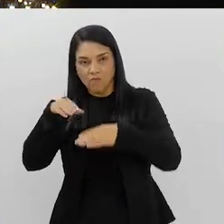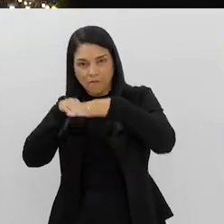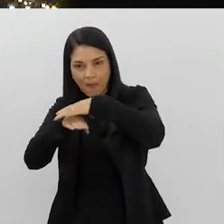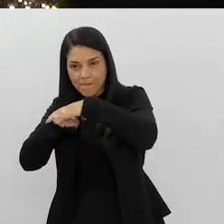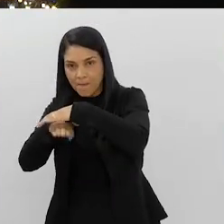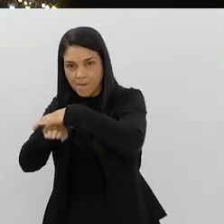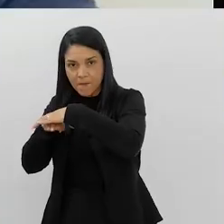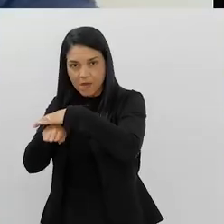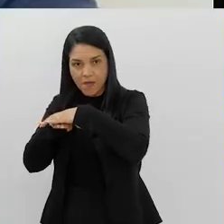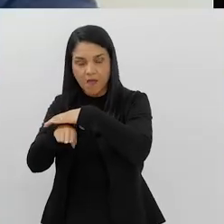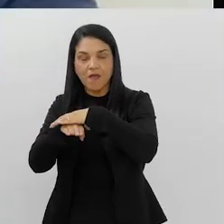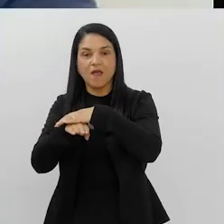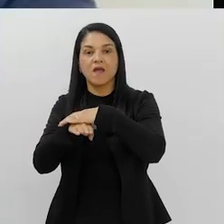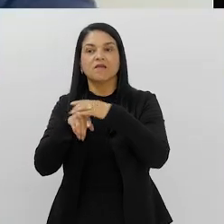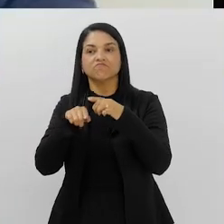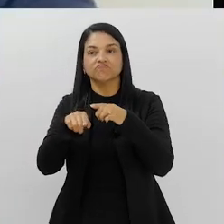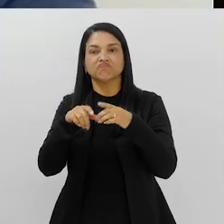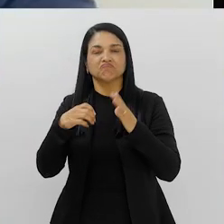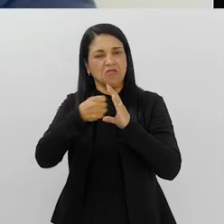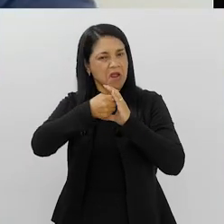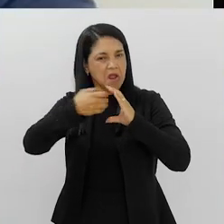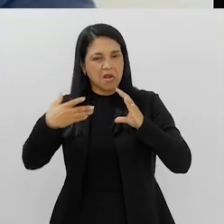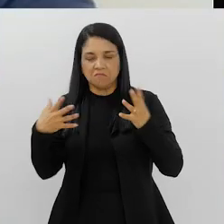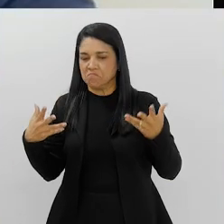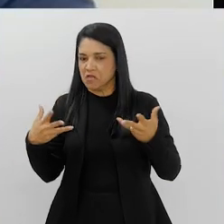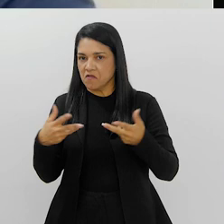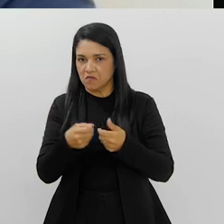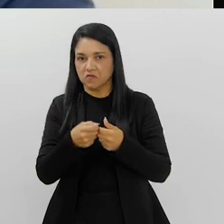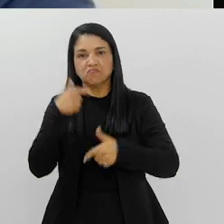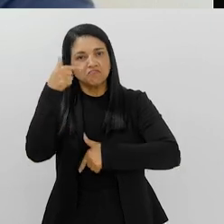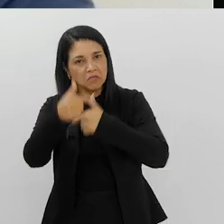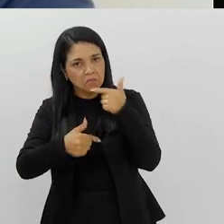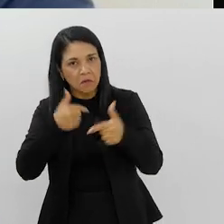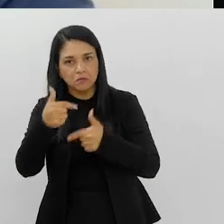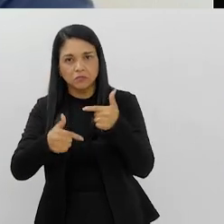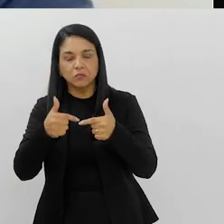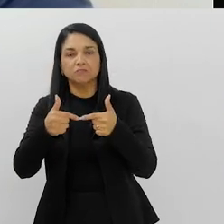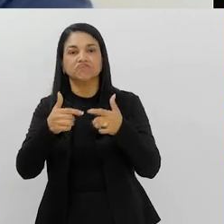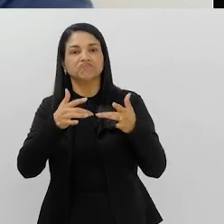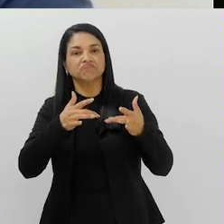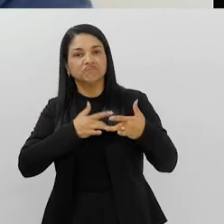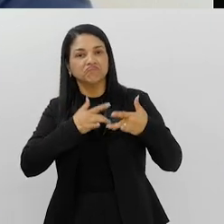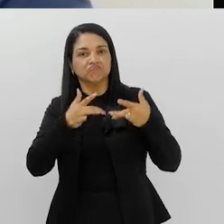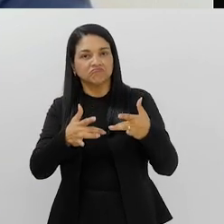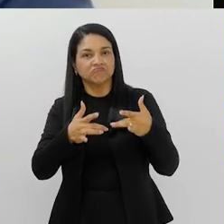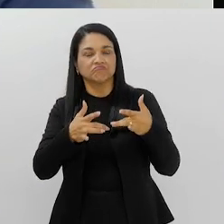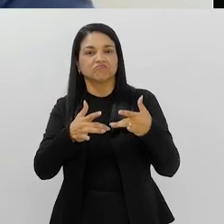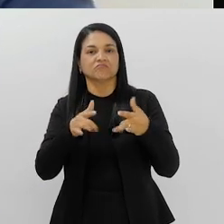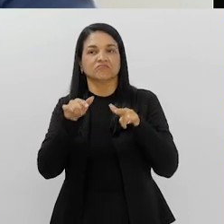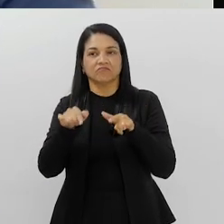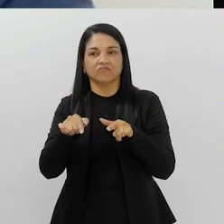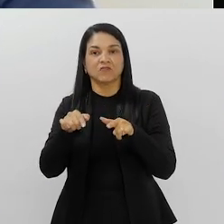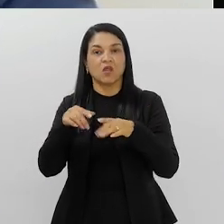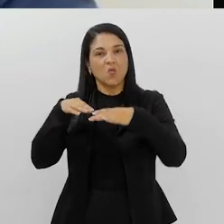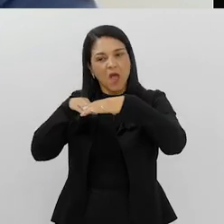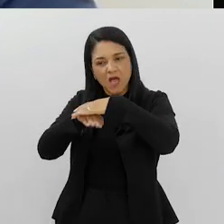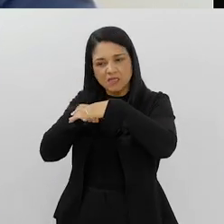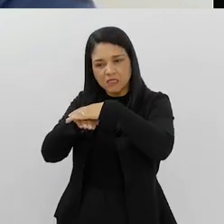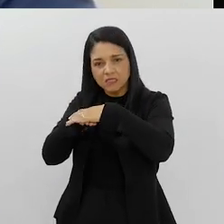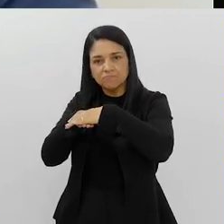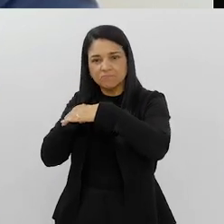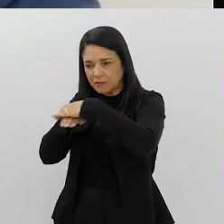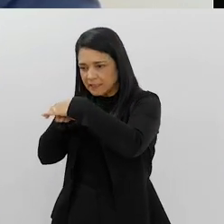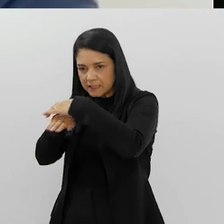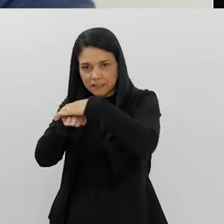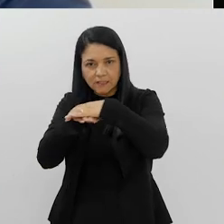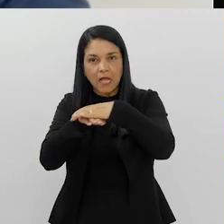atacante, primeira coisa, é um cara de muito caráter sensacional, trabalhador, e dentro de campo, eu gosto desse